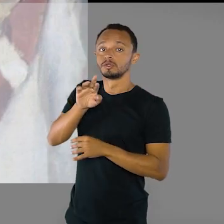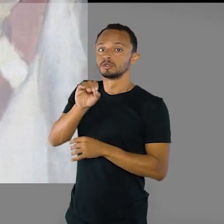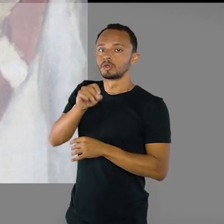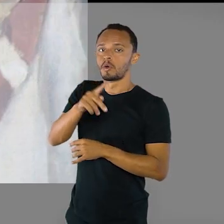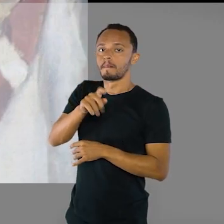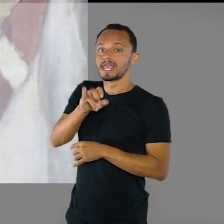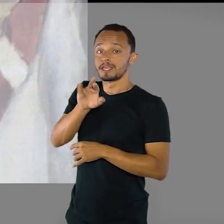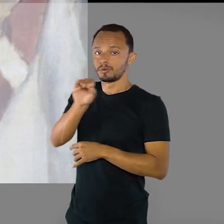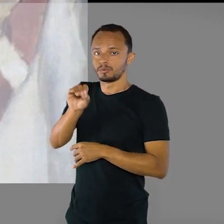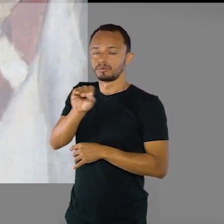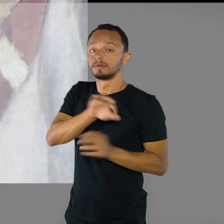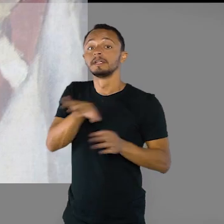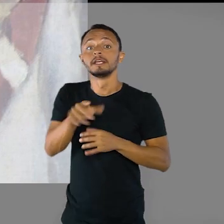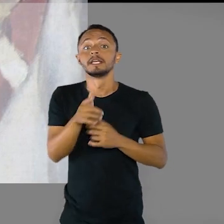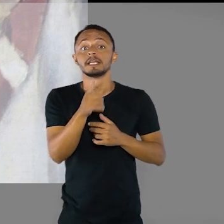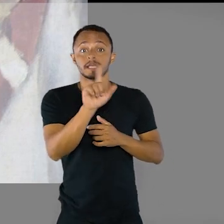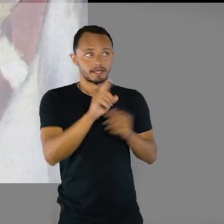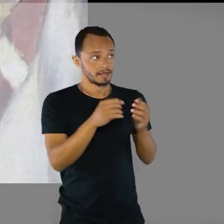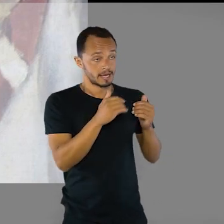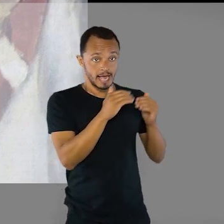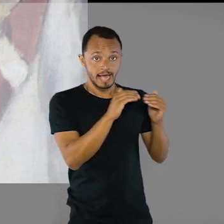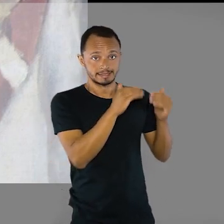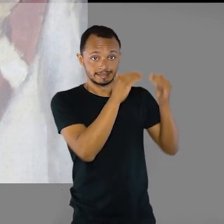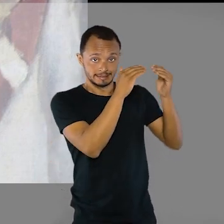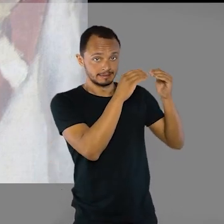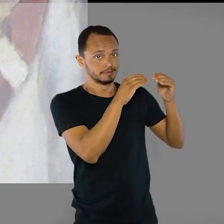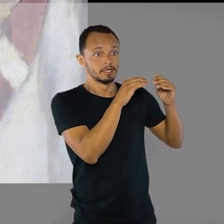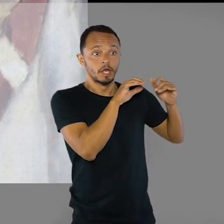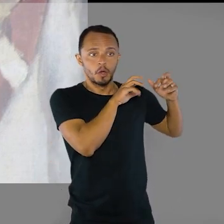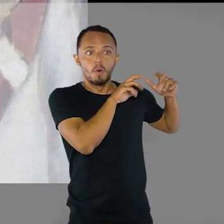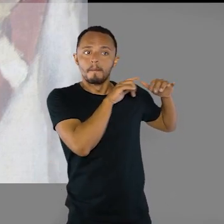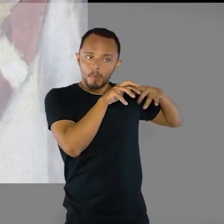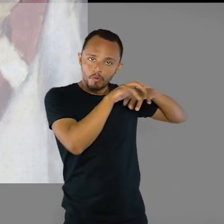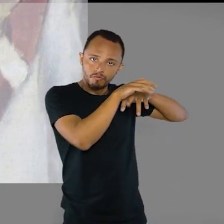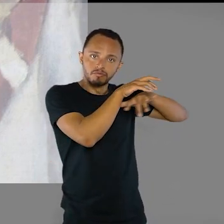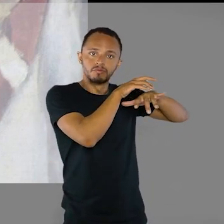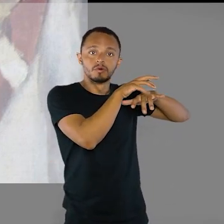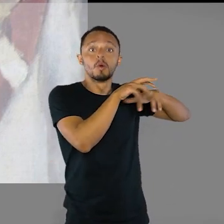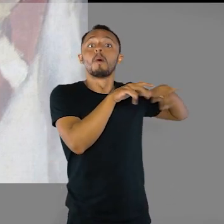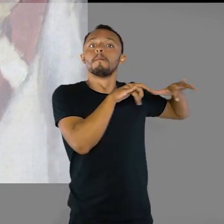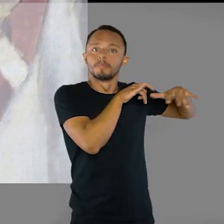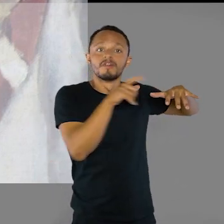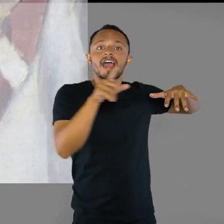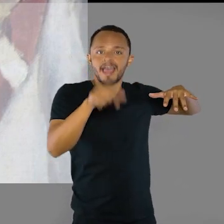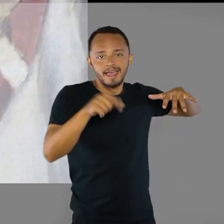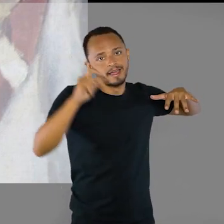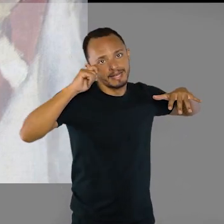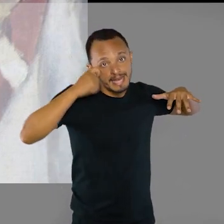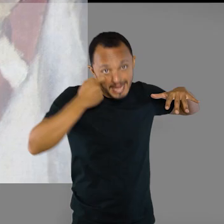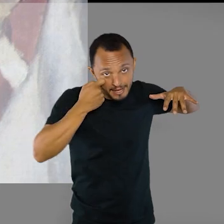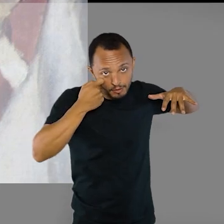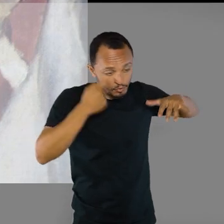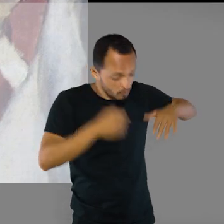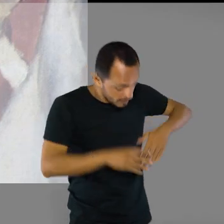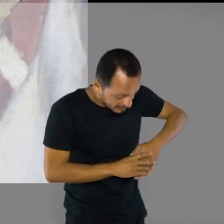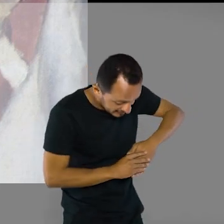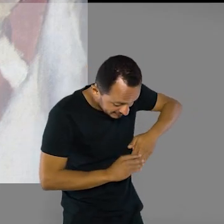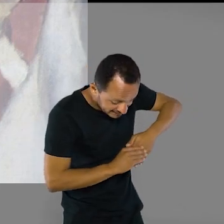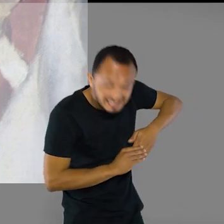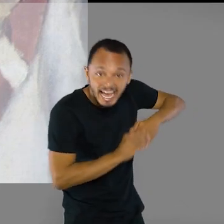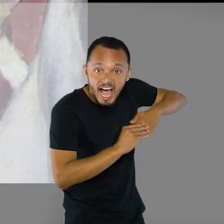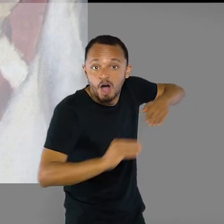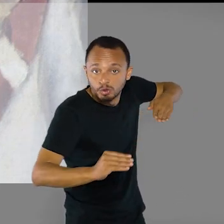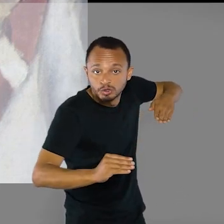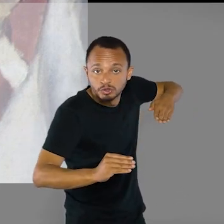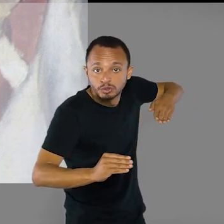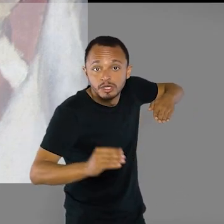tela, está o povo. O povo, sim, é negro, está descalço e anda